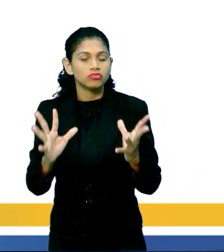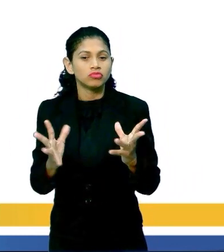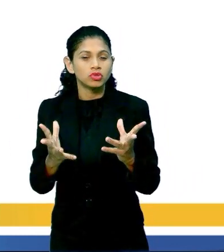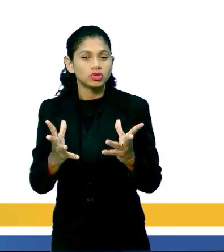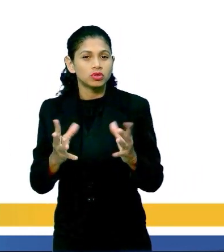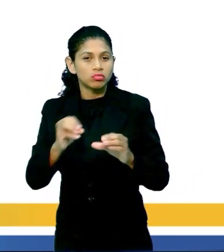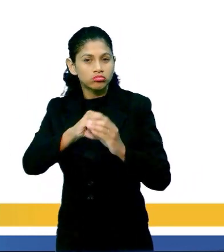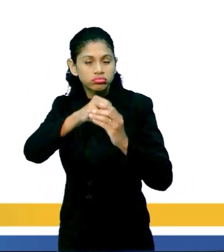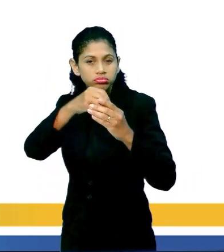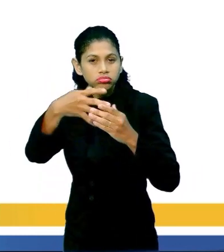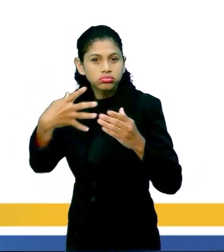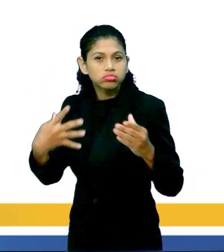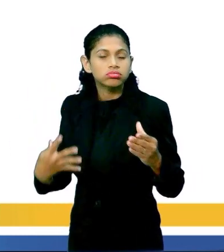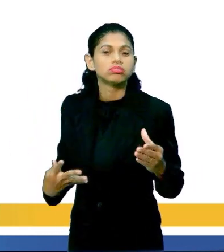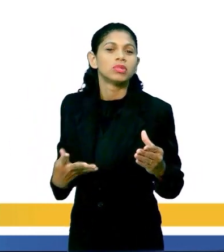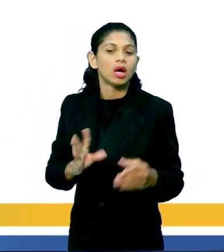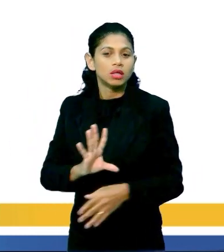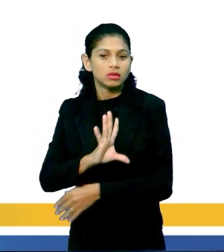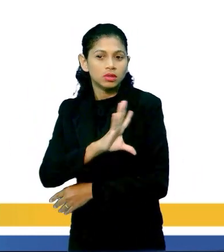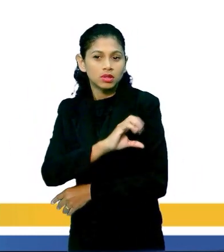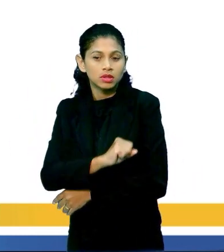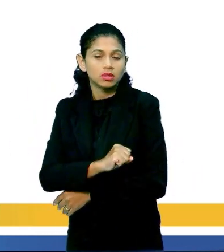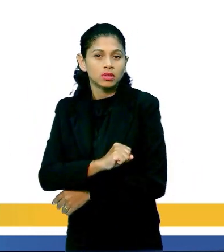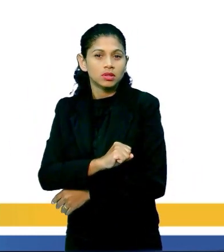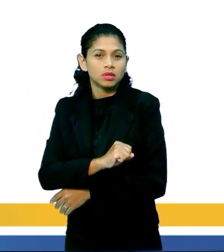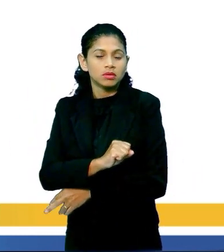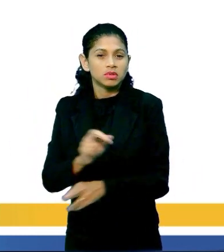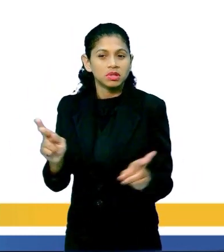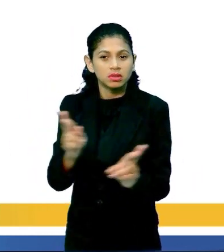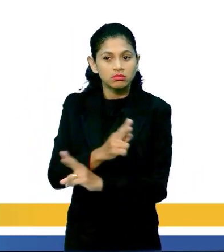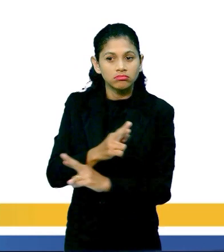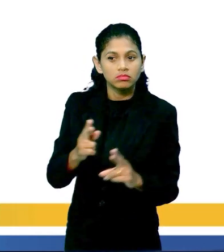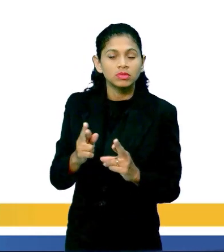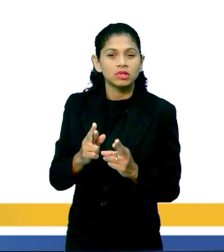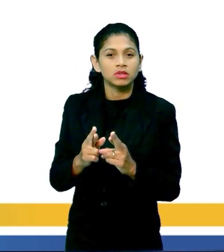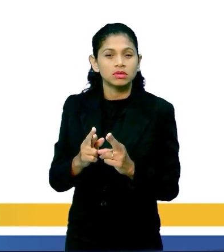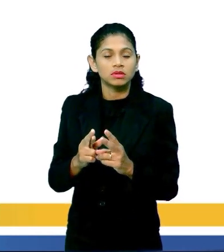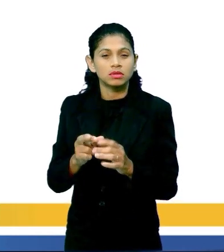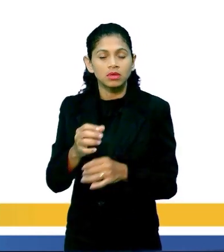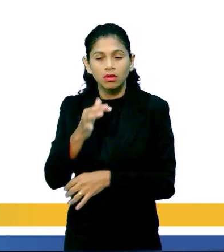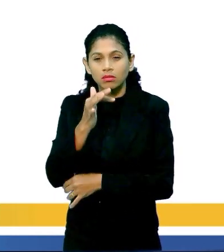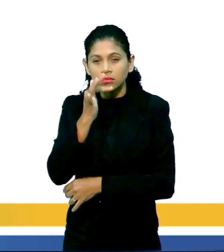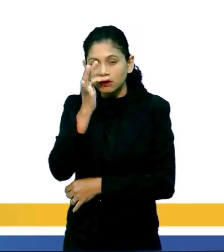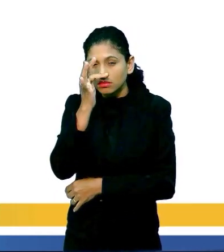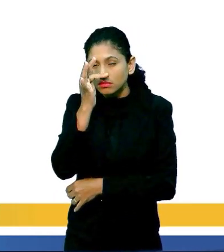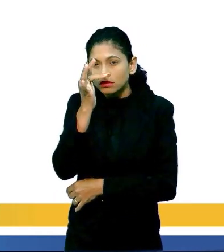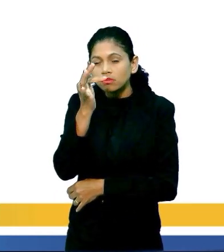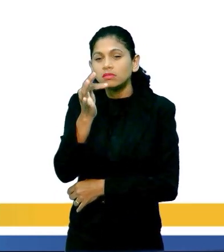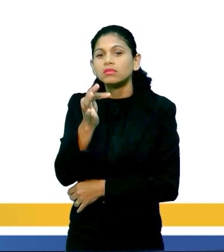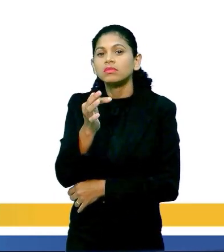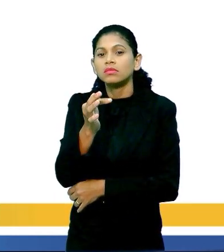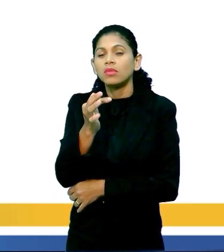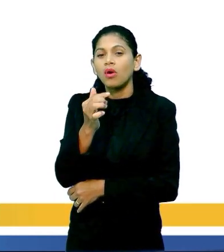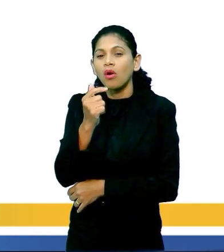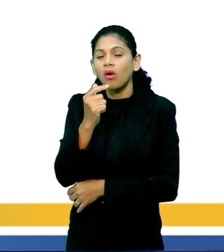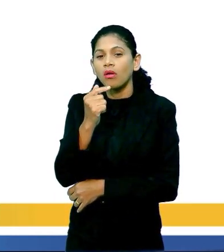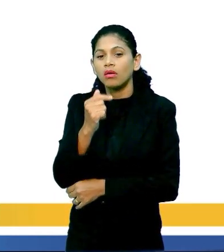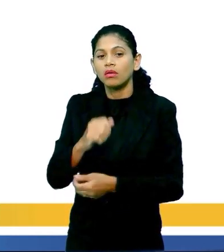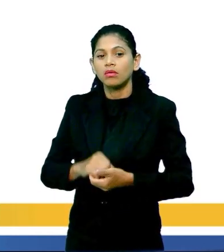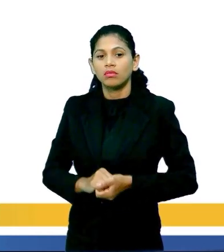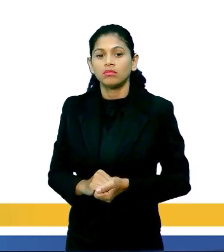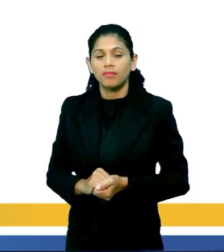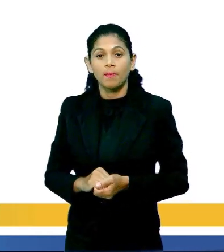amor em vez de suas típicas imagens relacionadas a rosas e poesia. Sendo assim, para